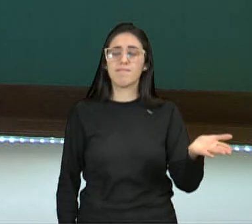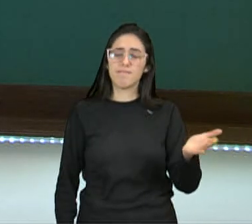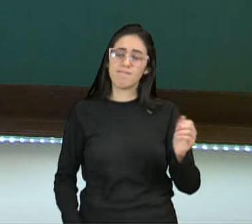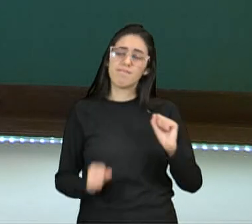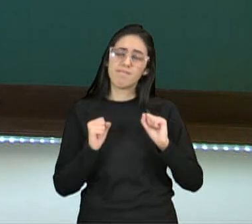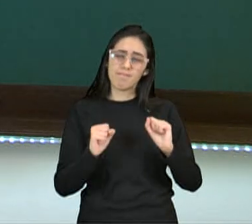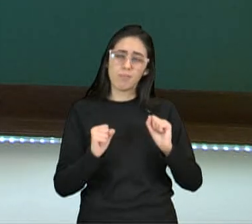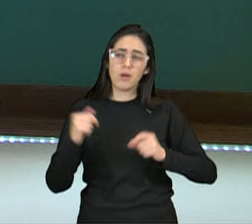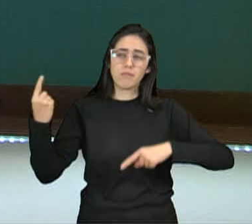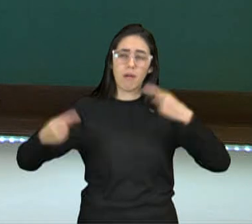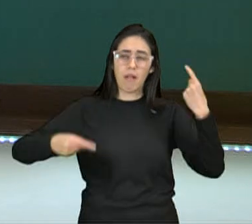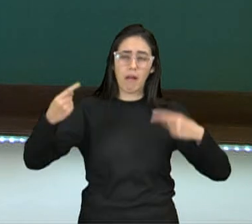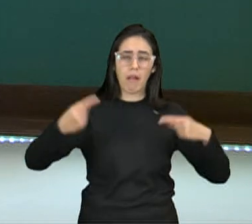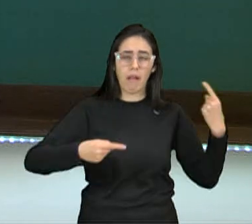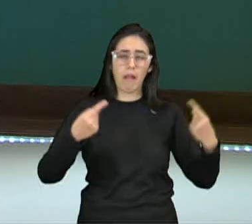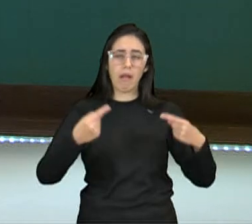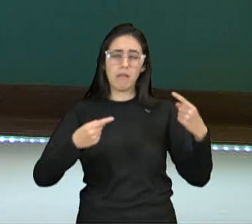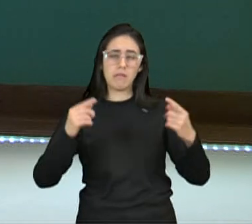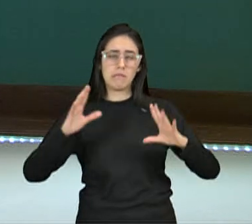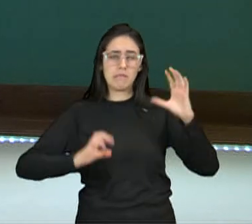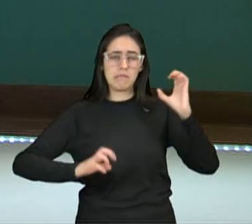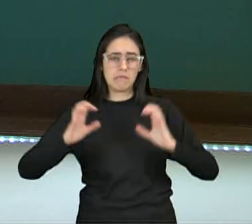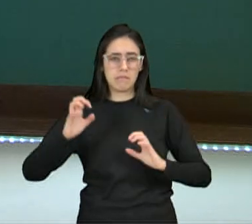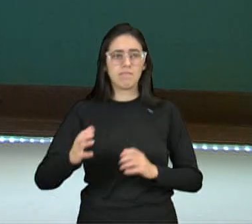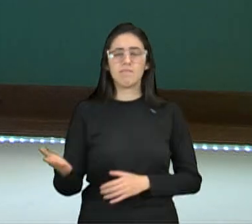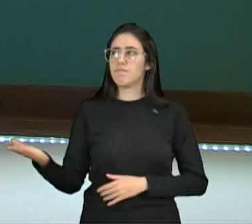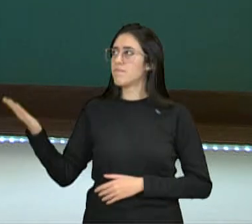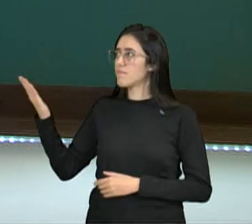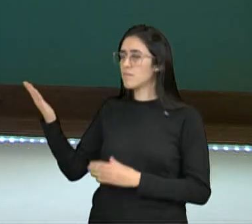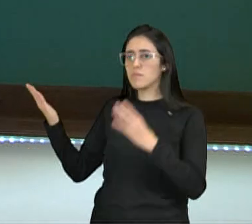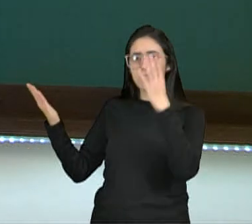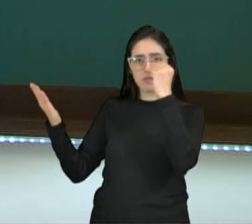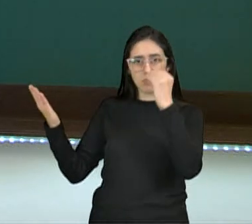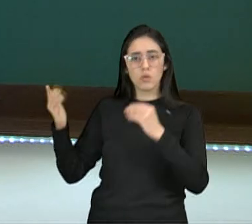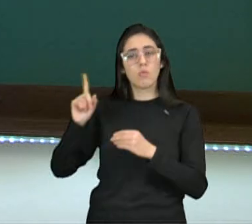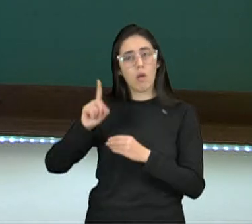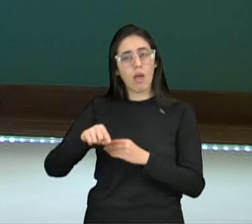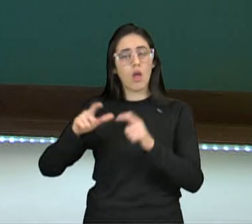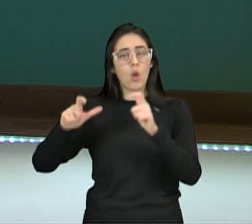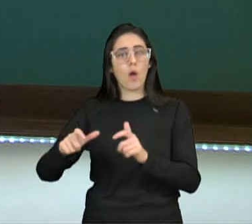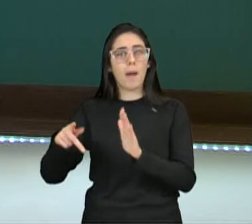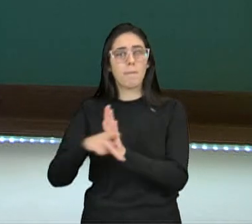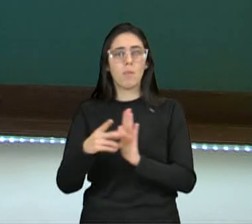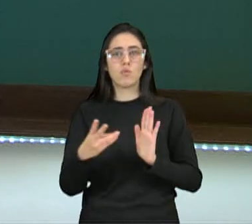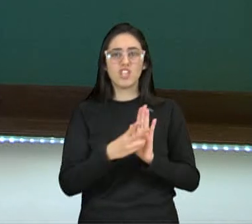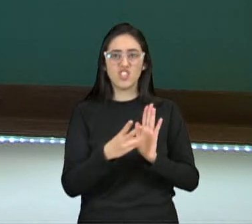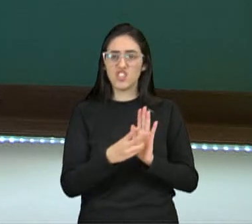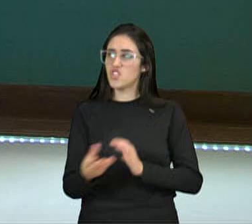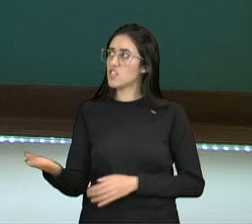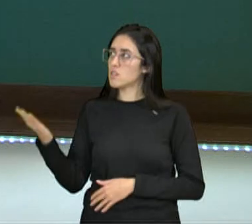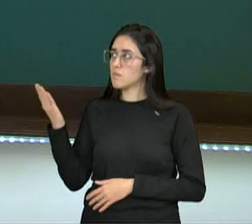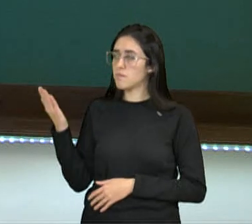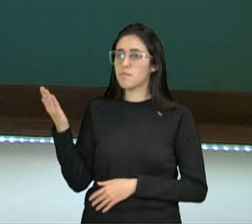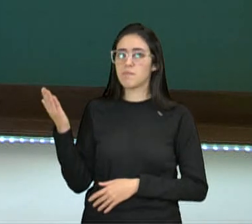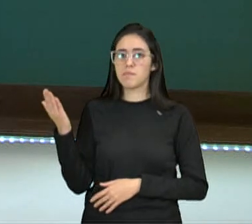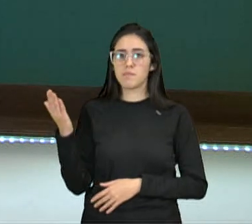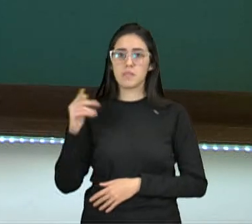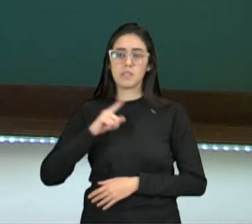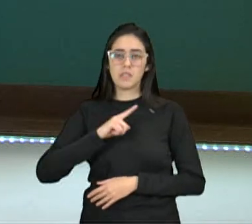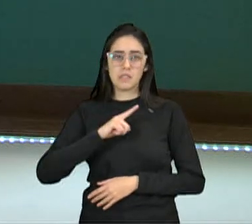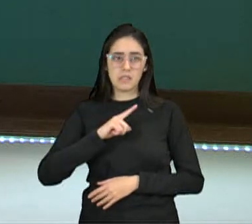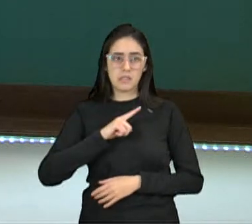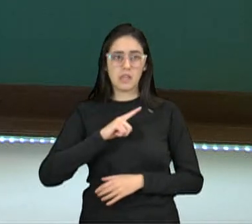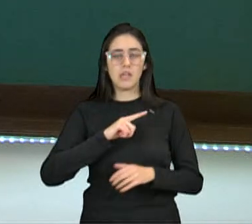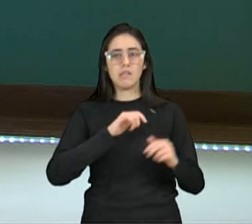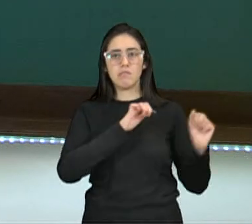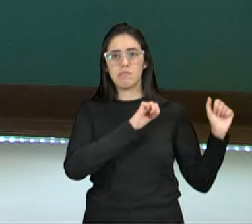as disputas territoriais, né? Na foto ao lado aqui a gente tem terras indígenas, né? De repente há um avanço em direção a essas